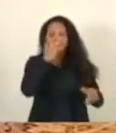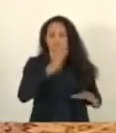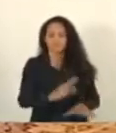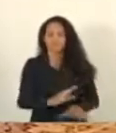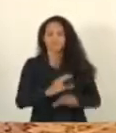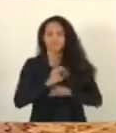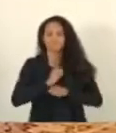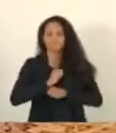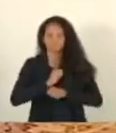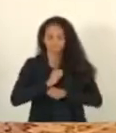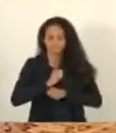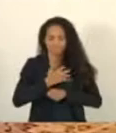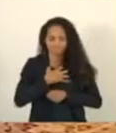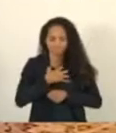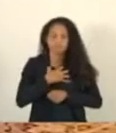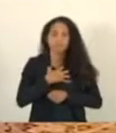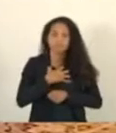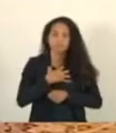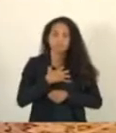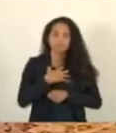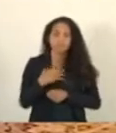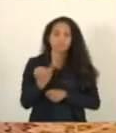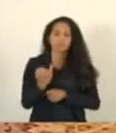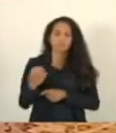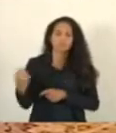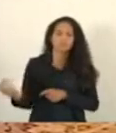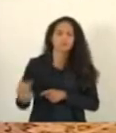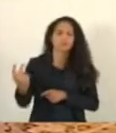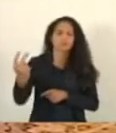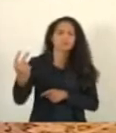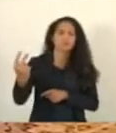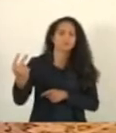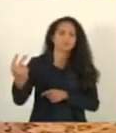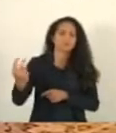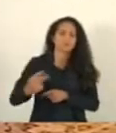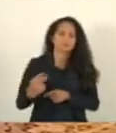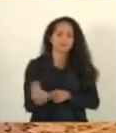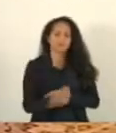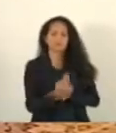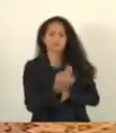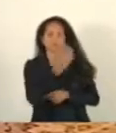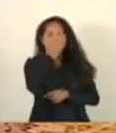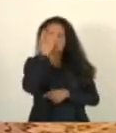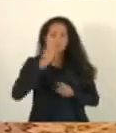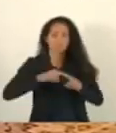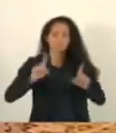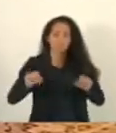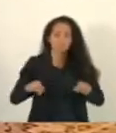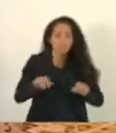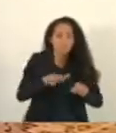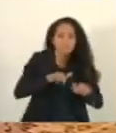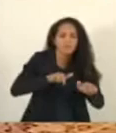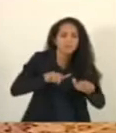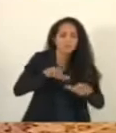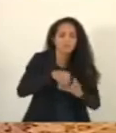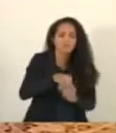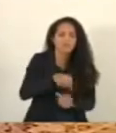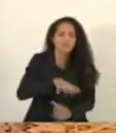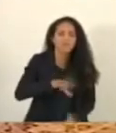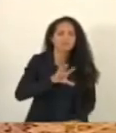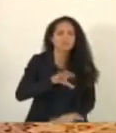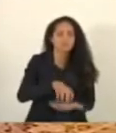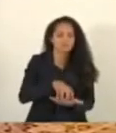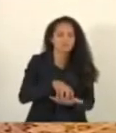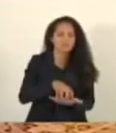a valorização dos servidores que estão servindo neste setor. E aqui